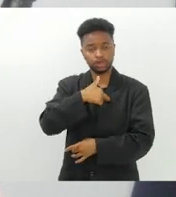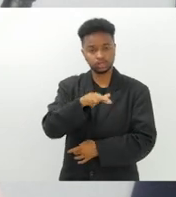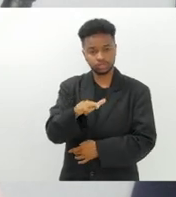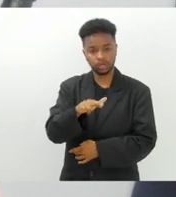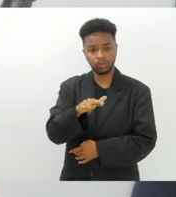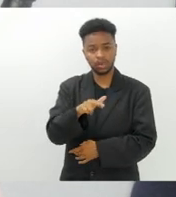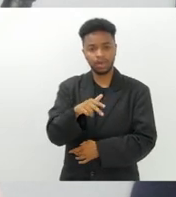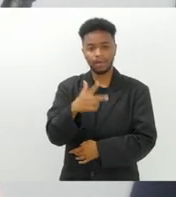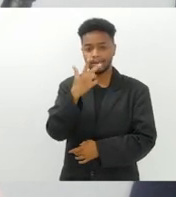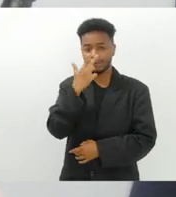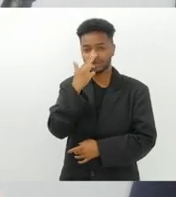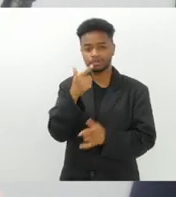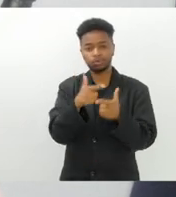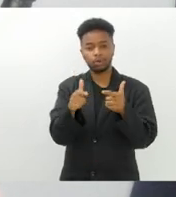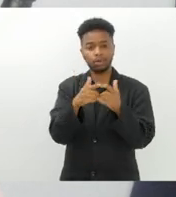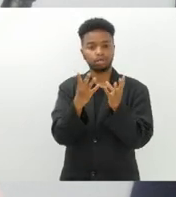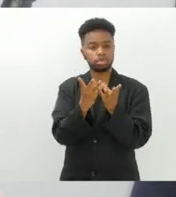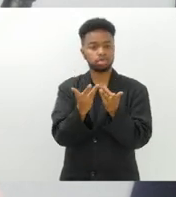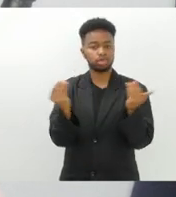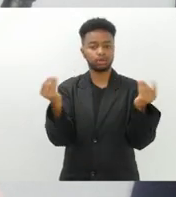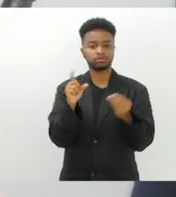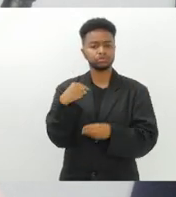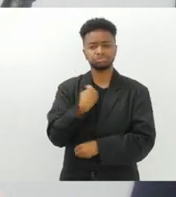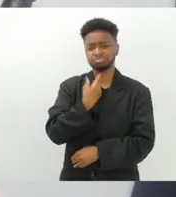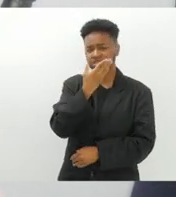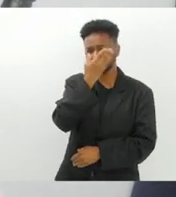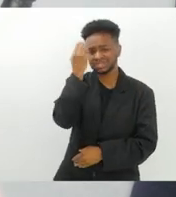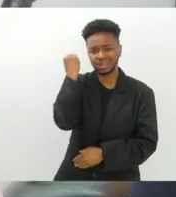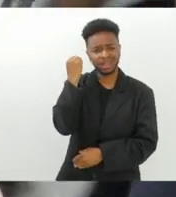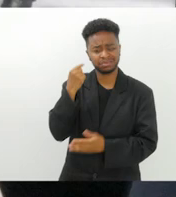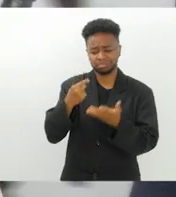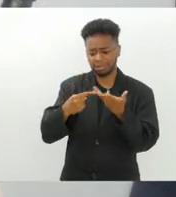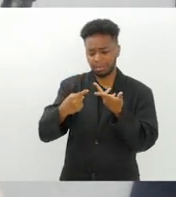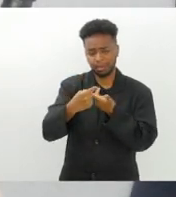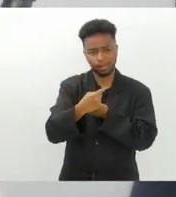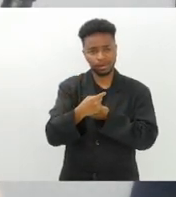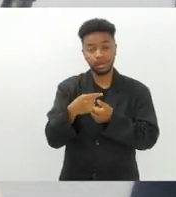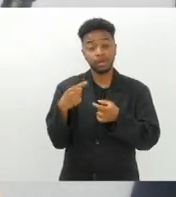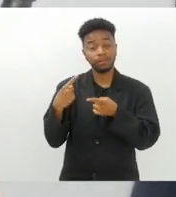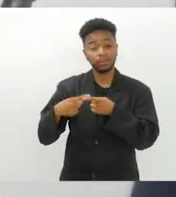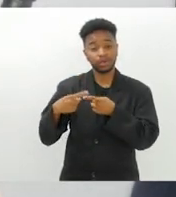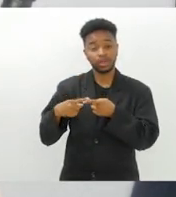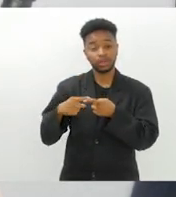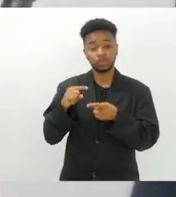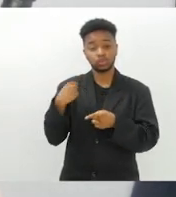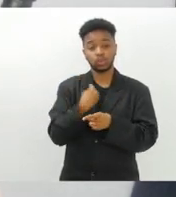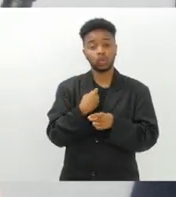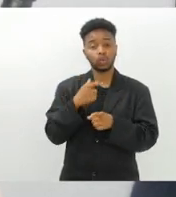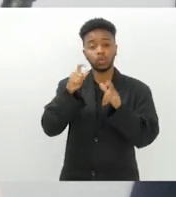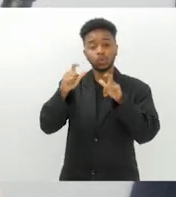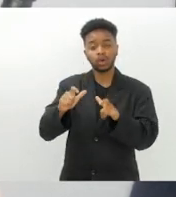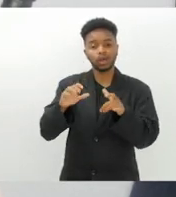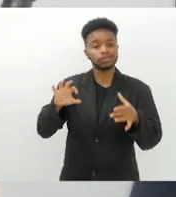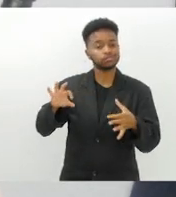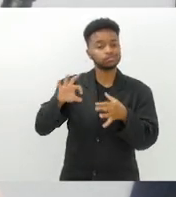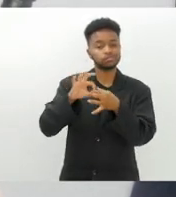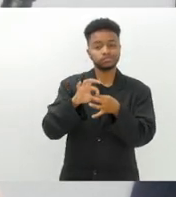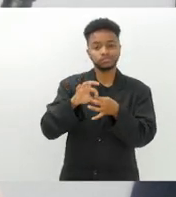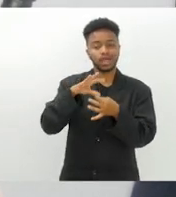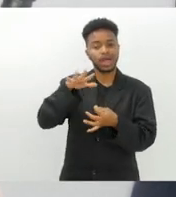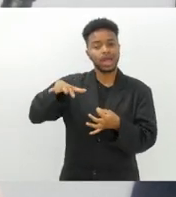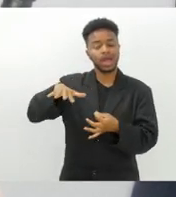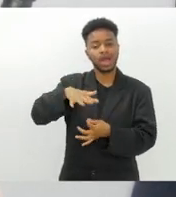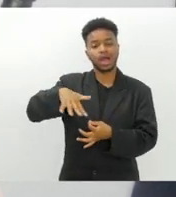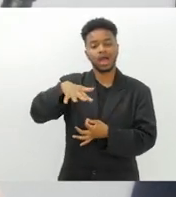os problemas inexistem. Ali a gente esquece de tudo, porque é o nosso religare com o campo